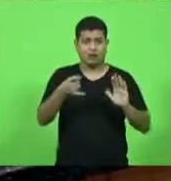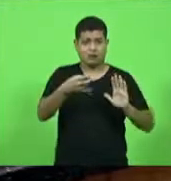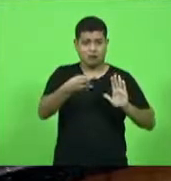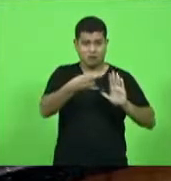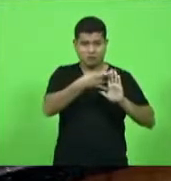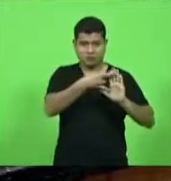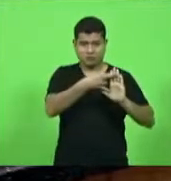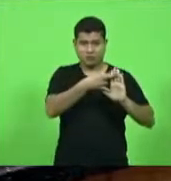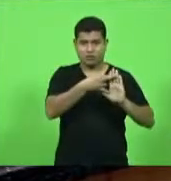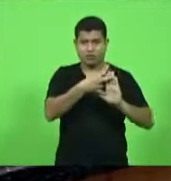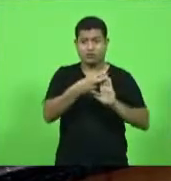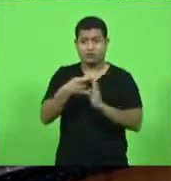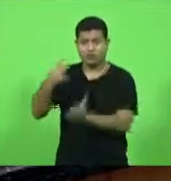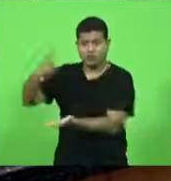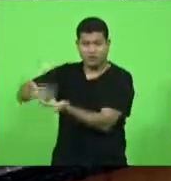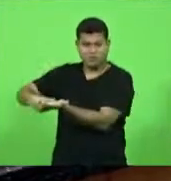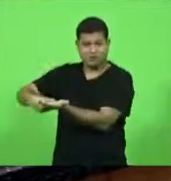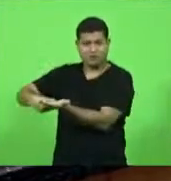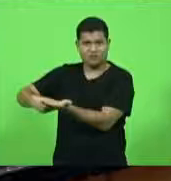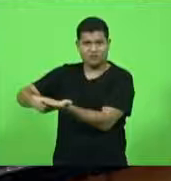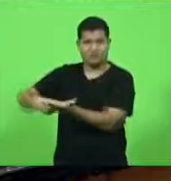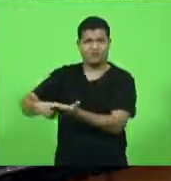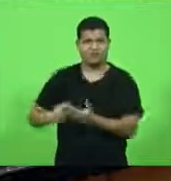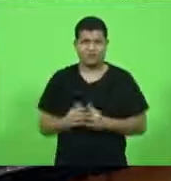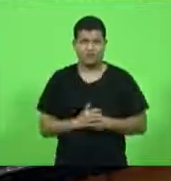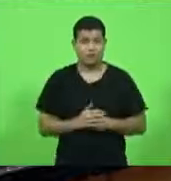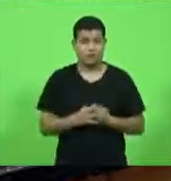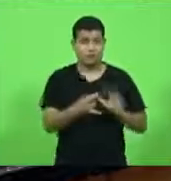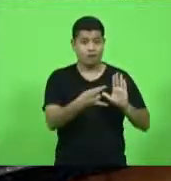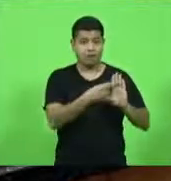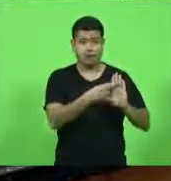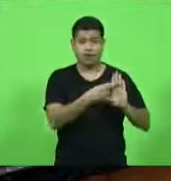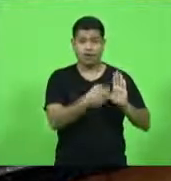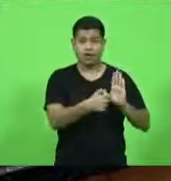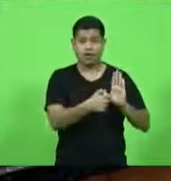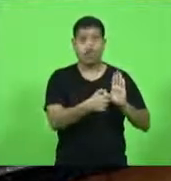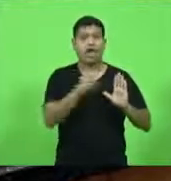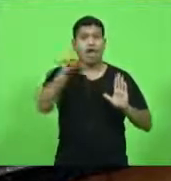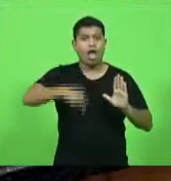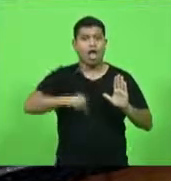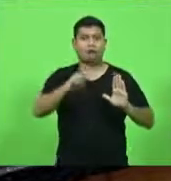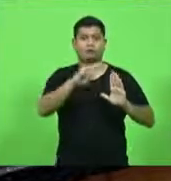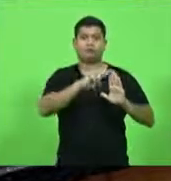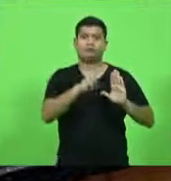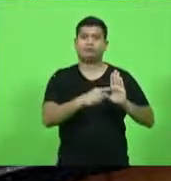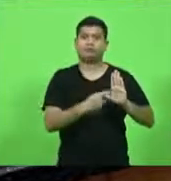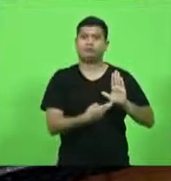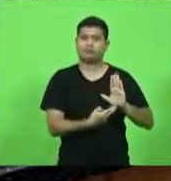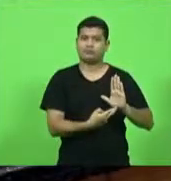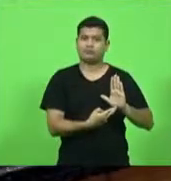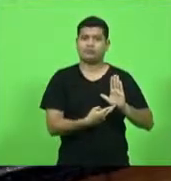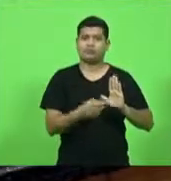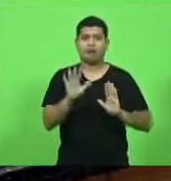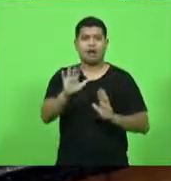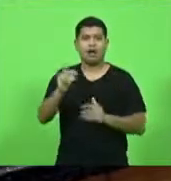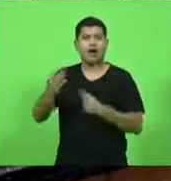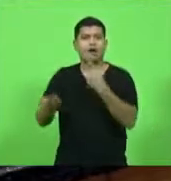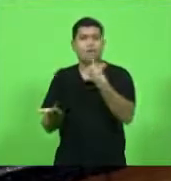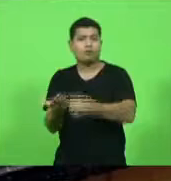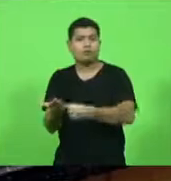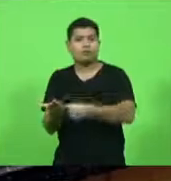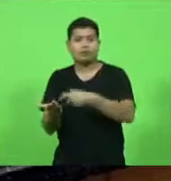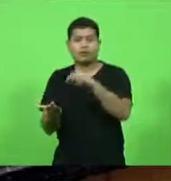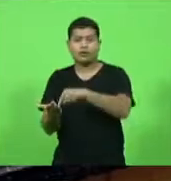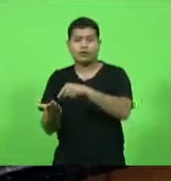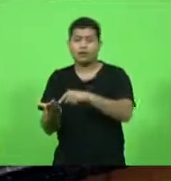acordo. Tá? O regimento é uma regra e o acordo... ele é